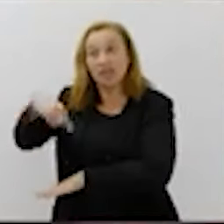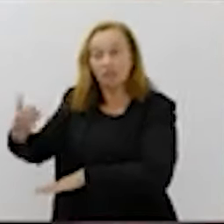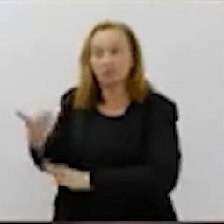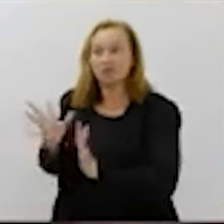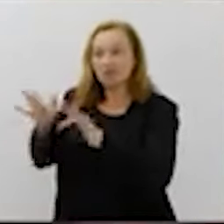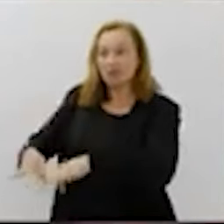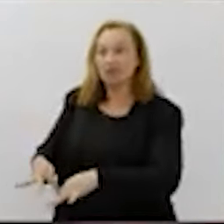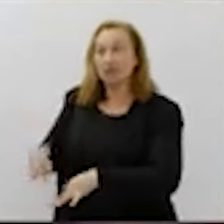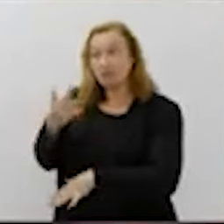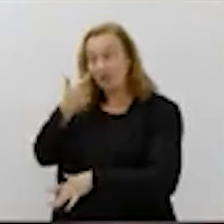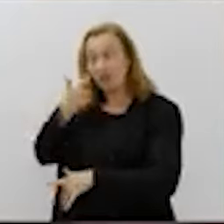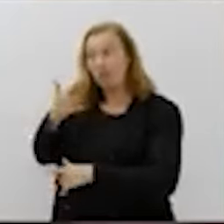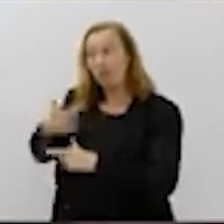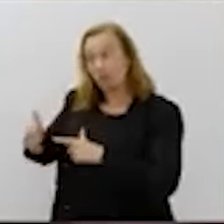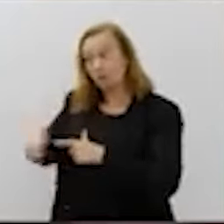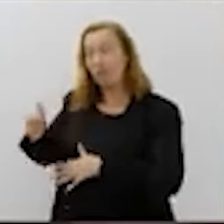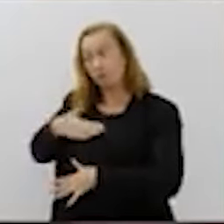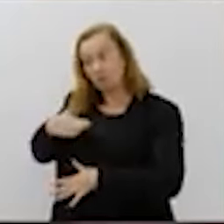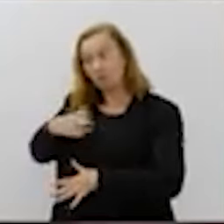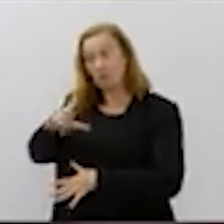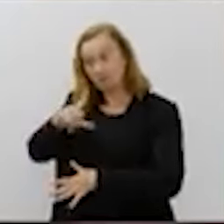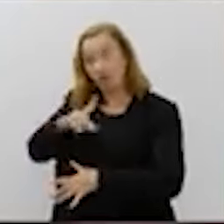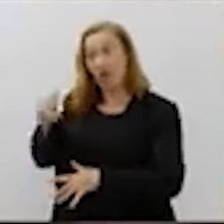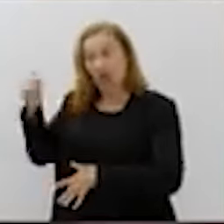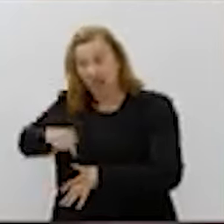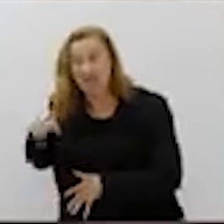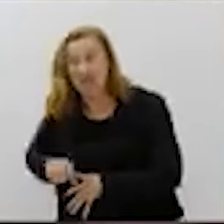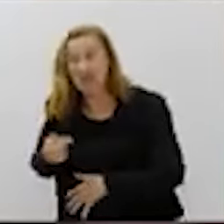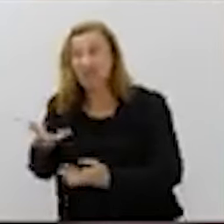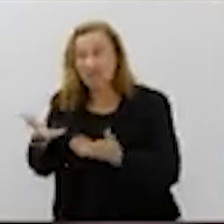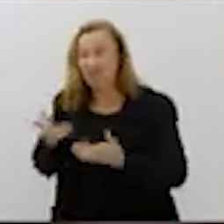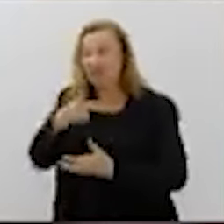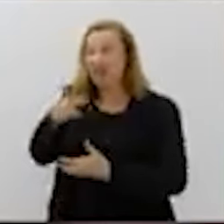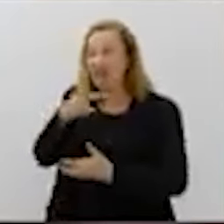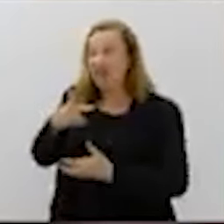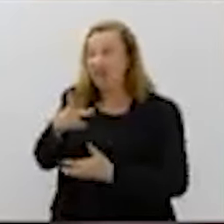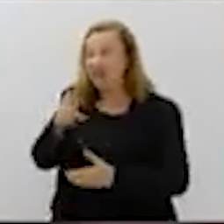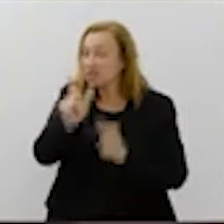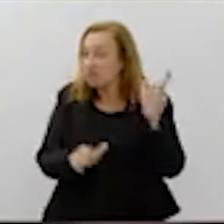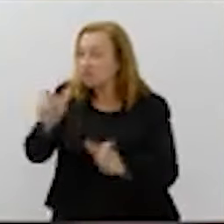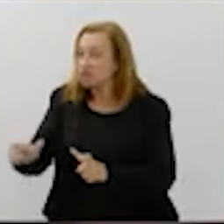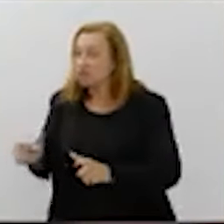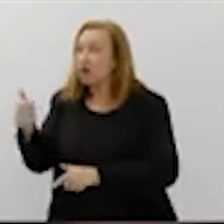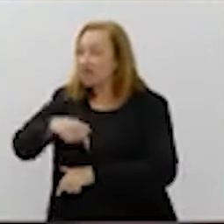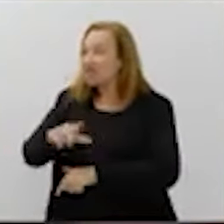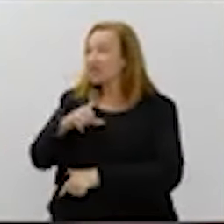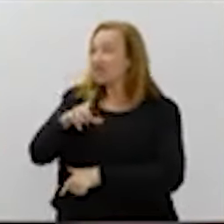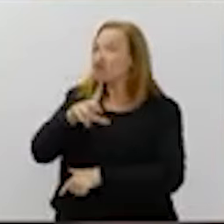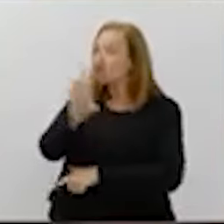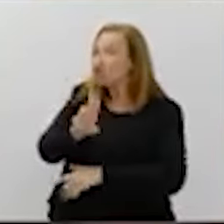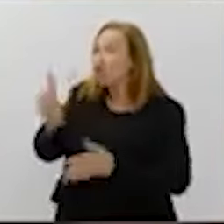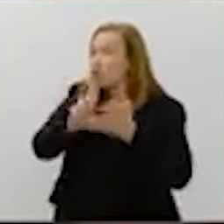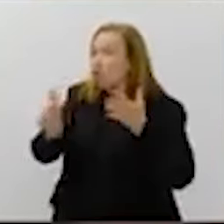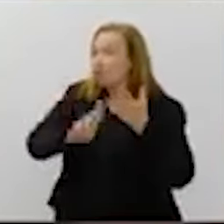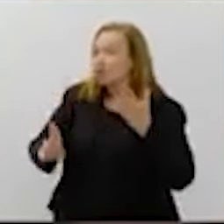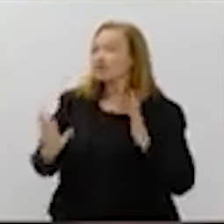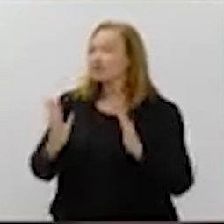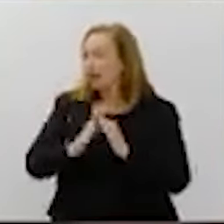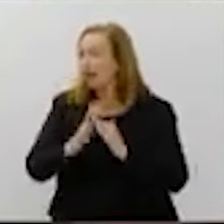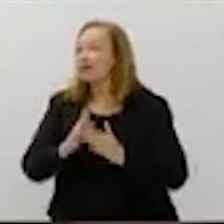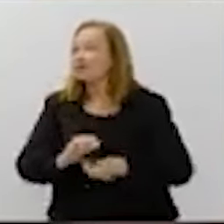você arruma um problema pessoal comigo. Agora Deputado. aqui, se você quiser falar de pessoas, aqui tem nome de pessoas aqui nessa